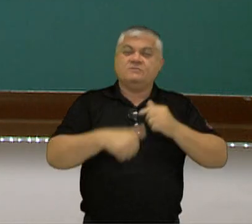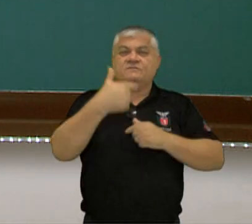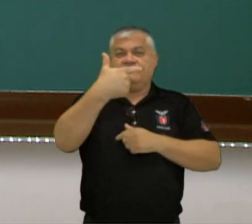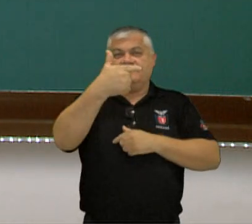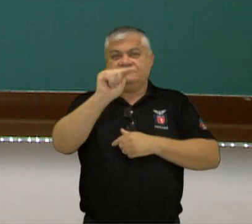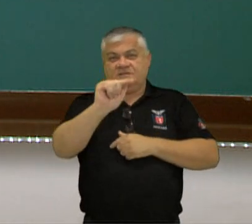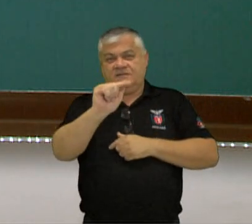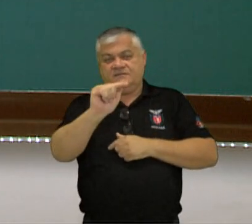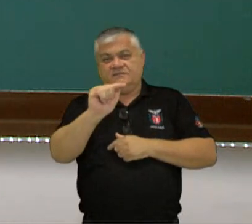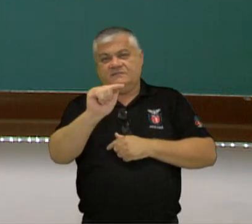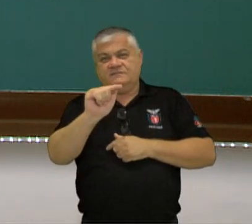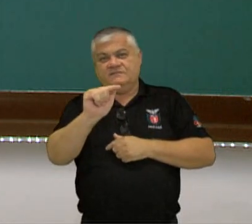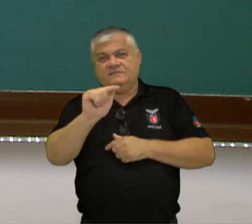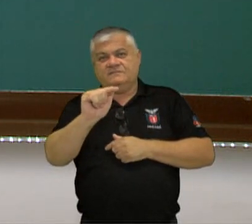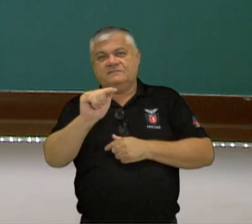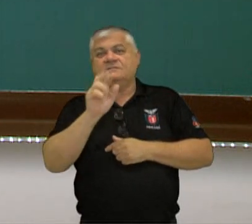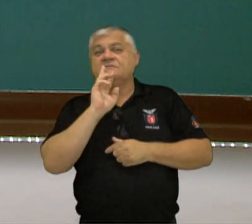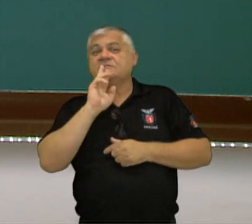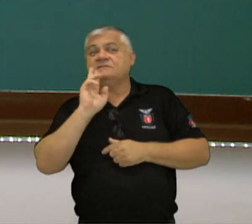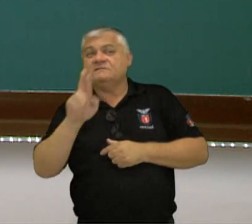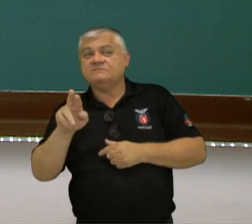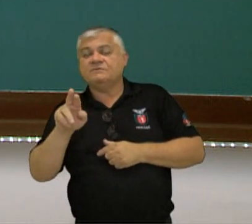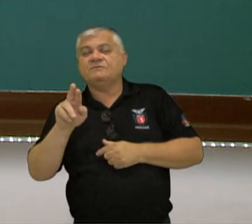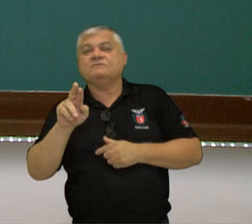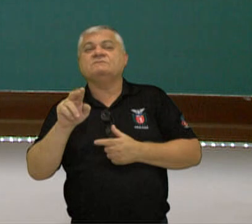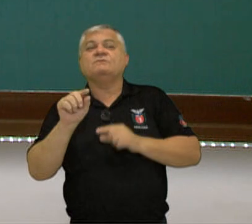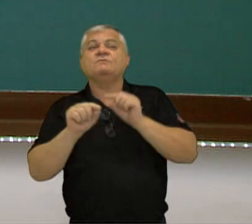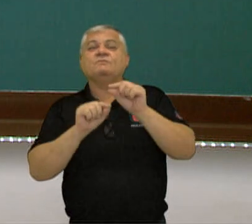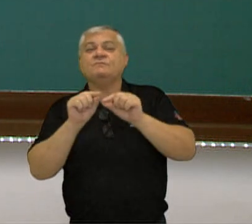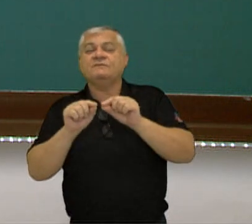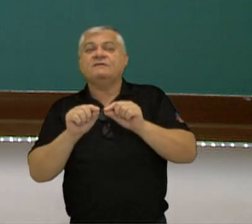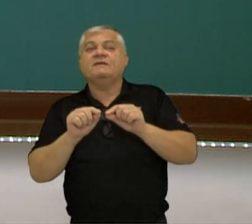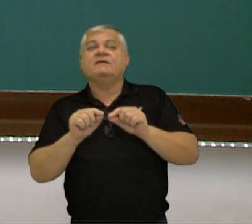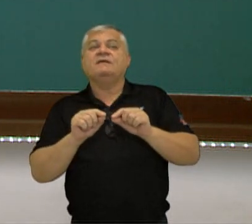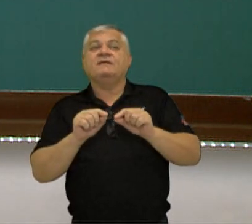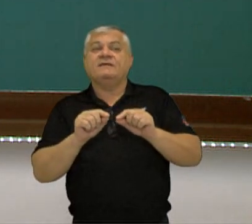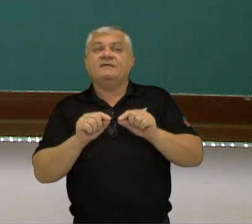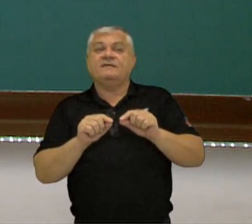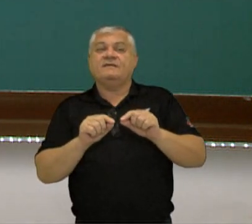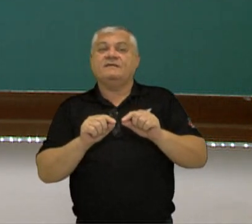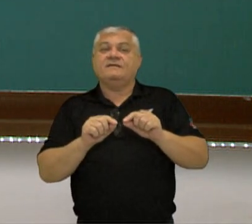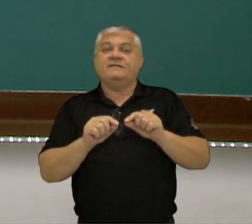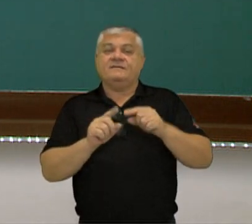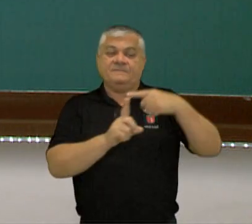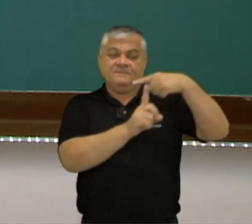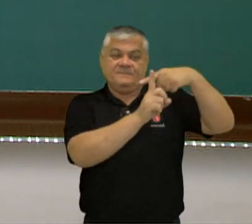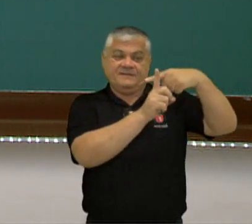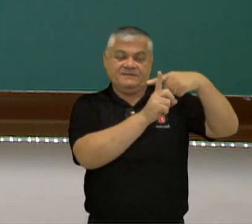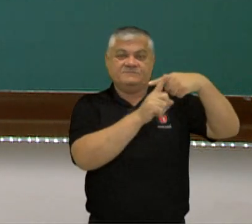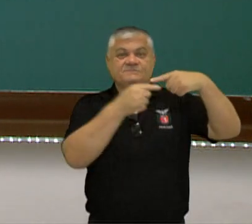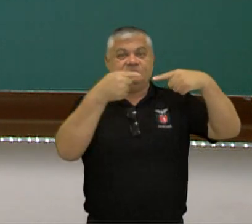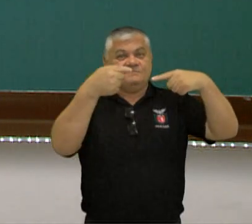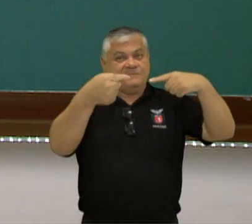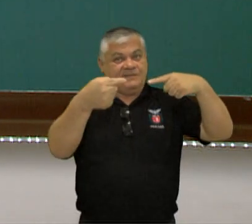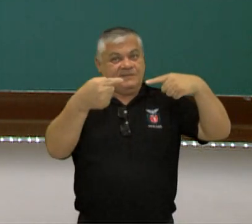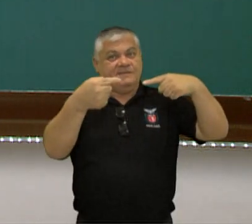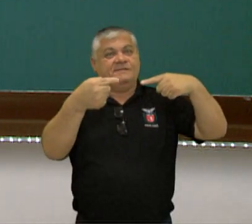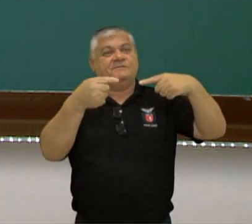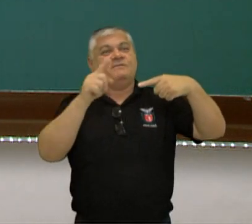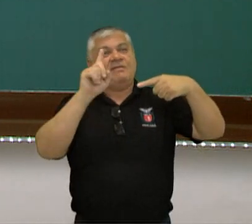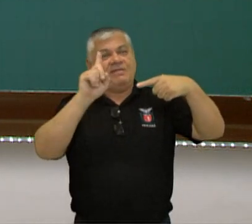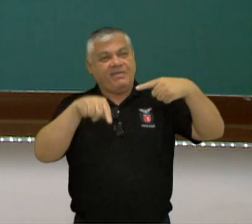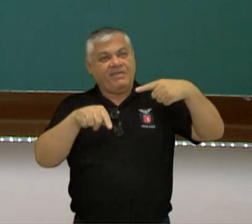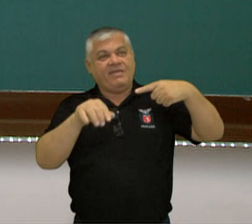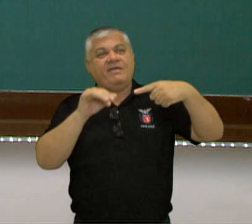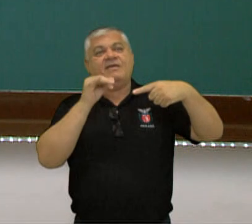27. Nessa situação, temos números com sinais diferentes. Então, a regrinha diz